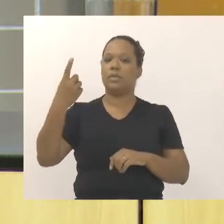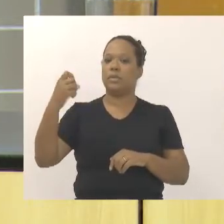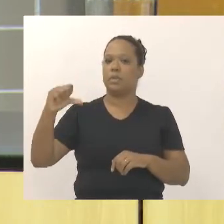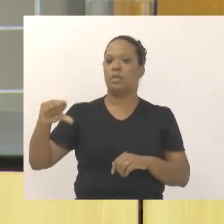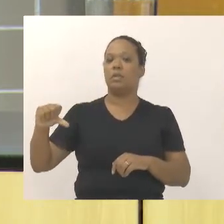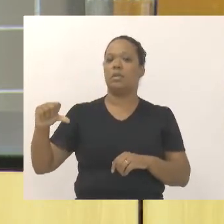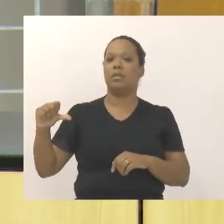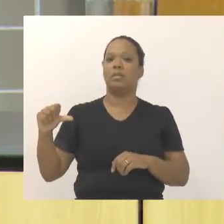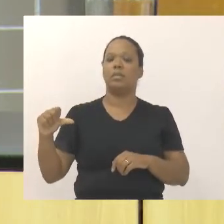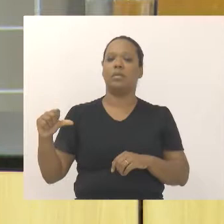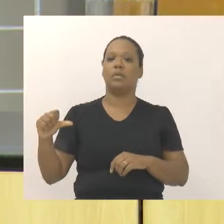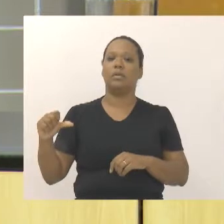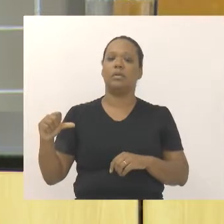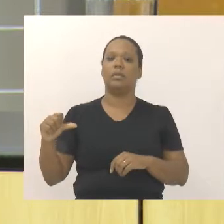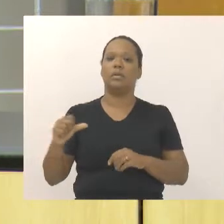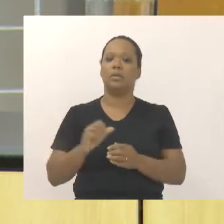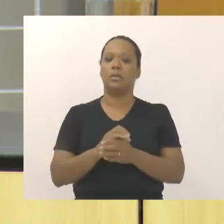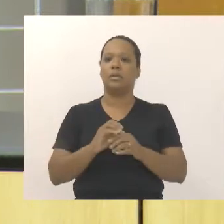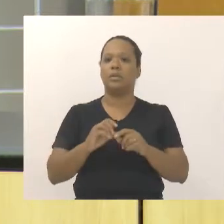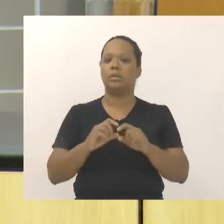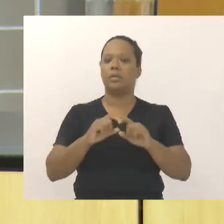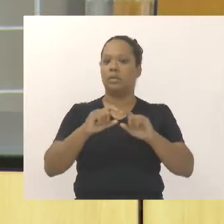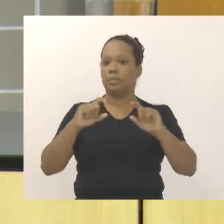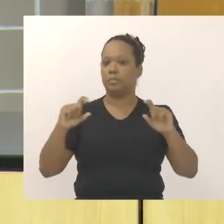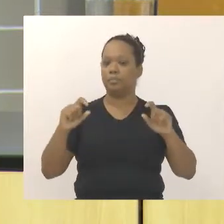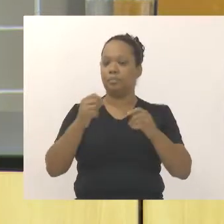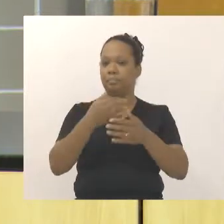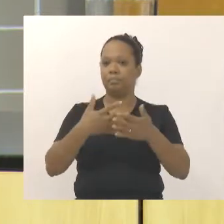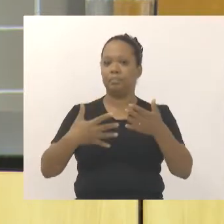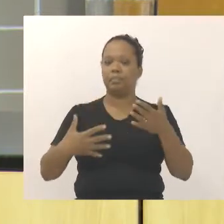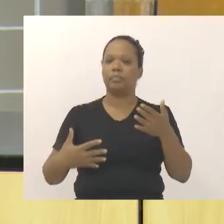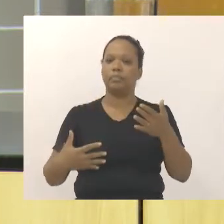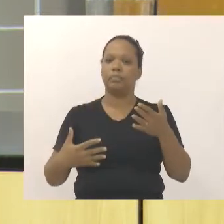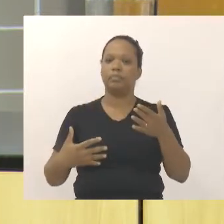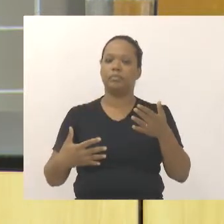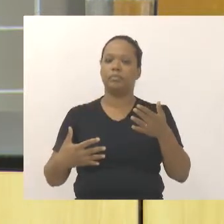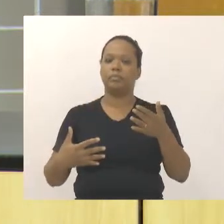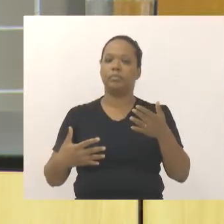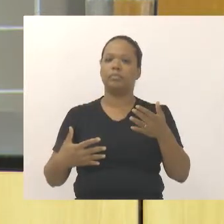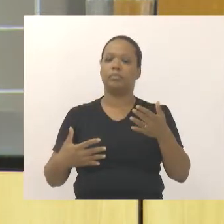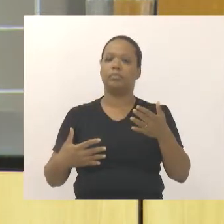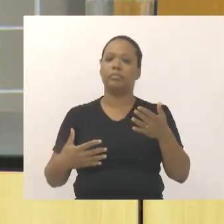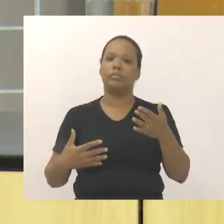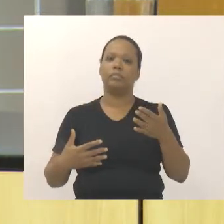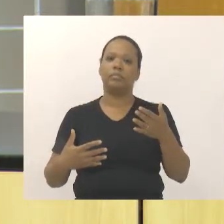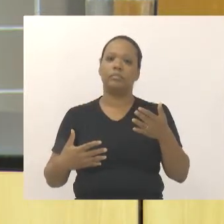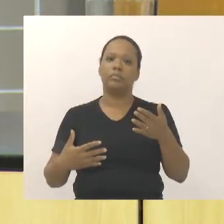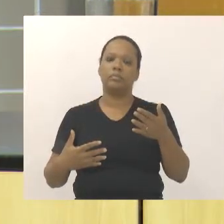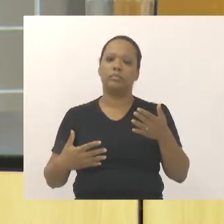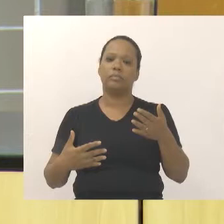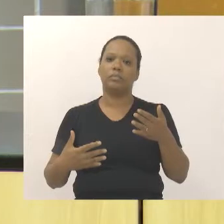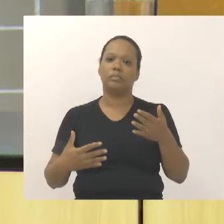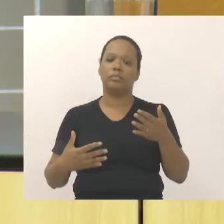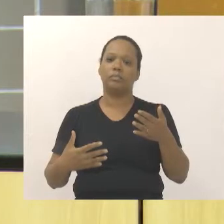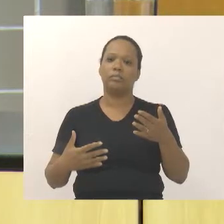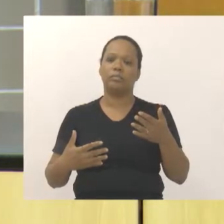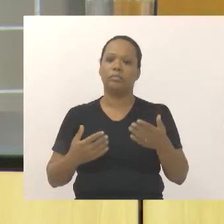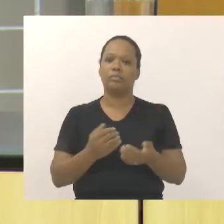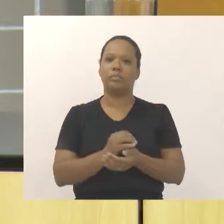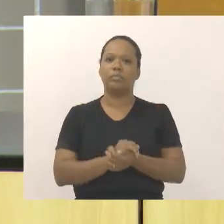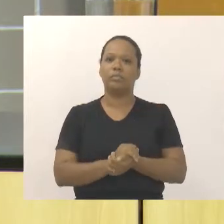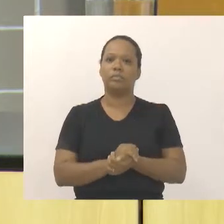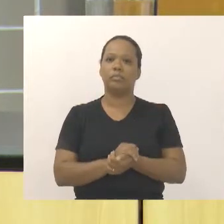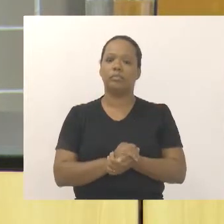29/2019, passa a ter a seguinte redação. Artigo 2º. Os materiais